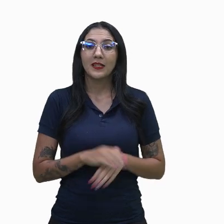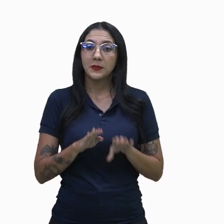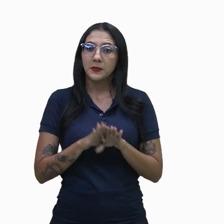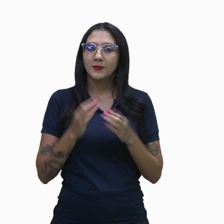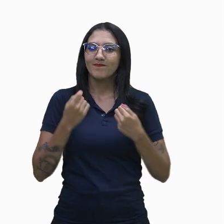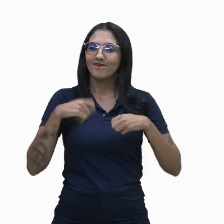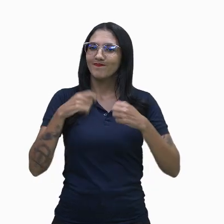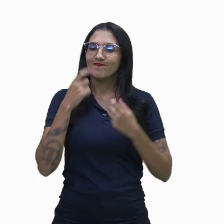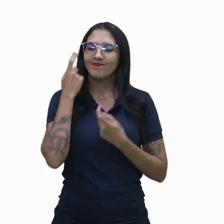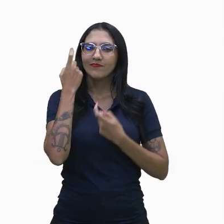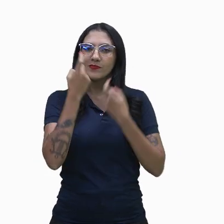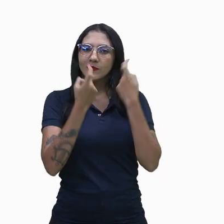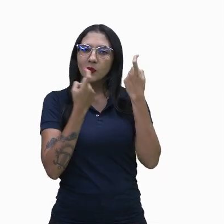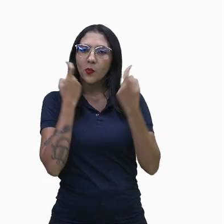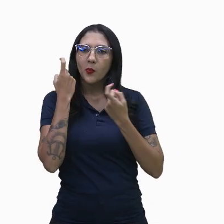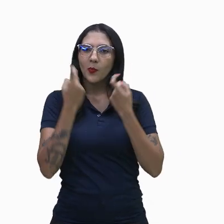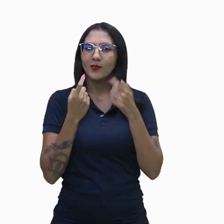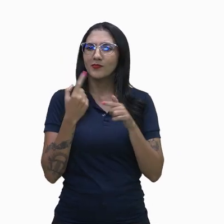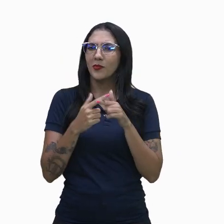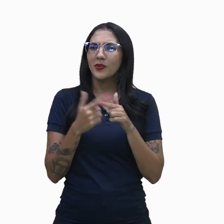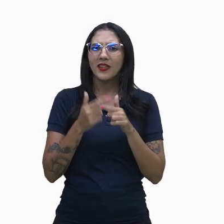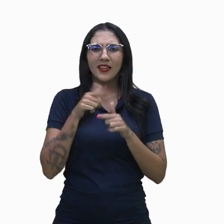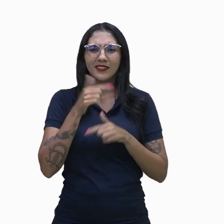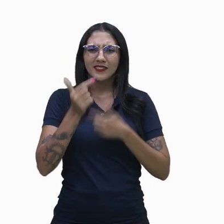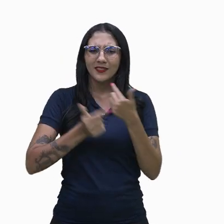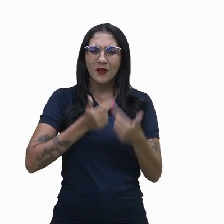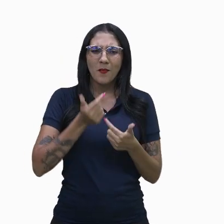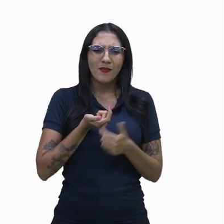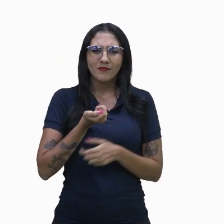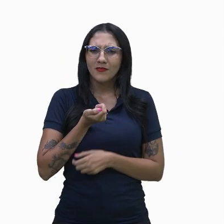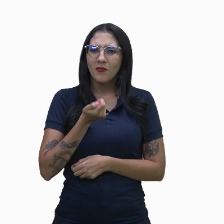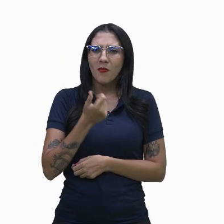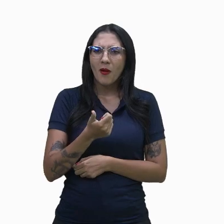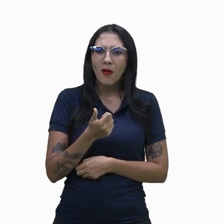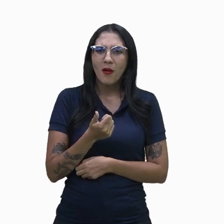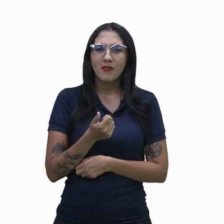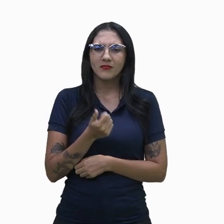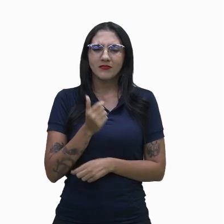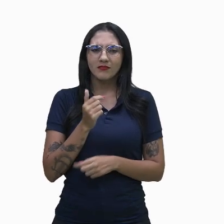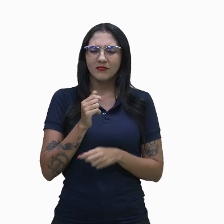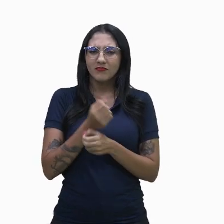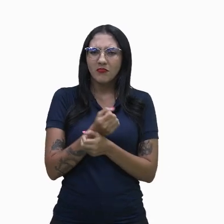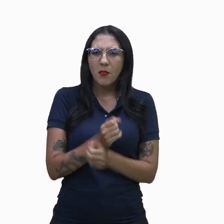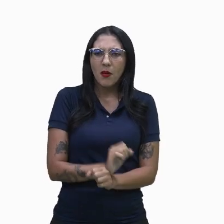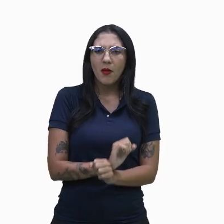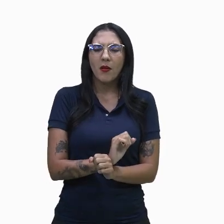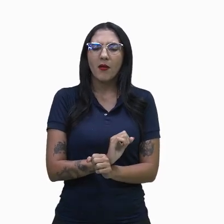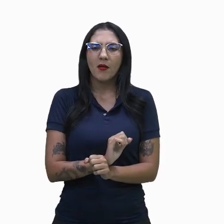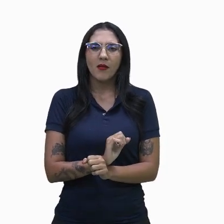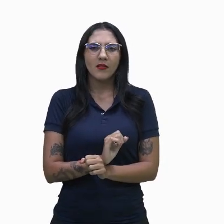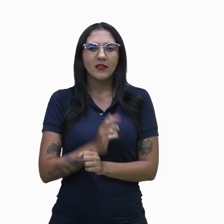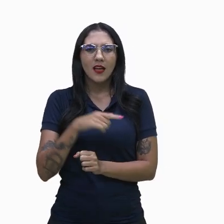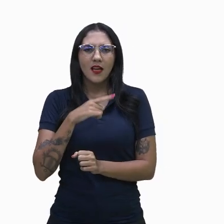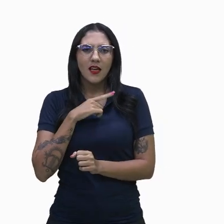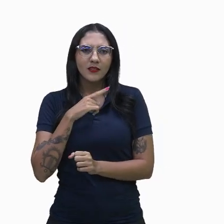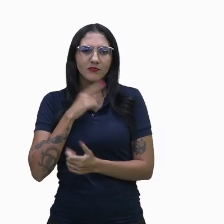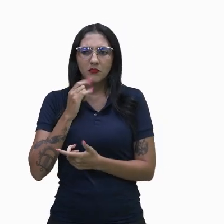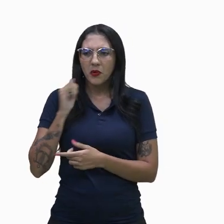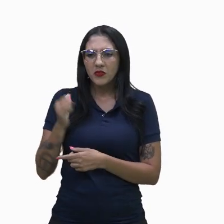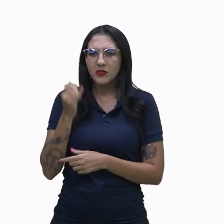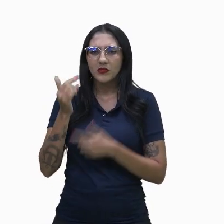preocupação, porque o trabalho análogo à escravidão, né, é uma forma, né, de exploração que a gente pensa que já